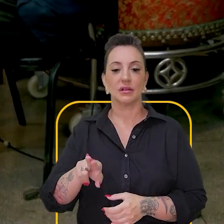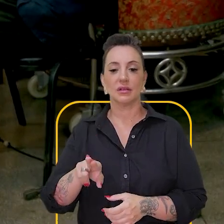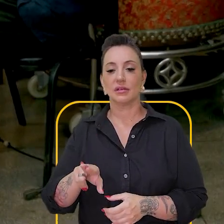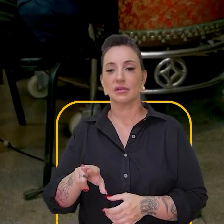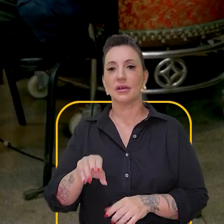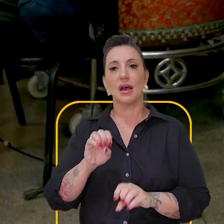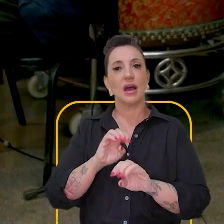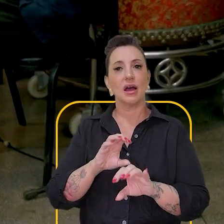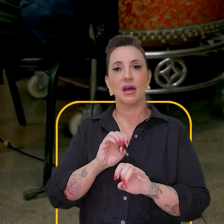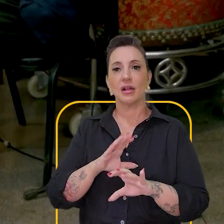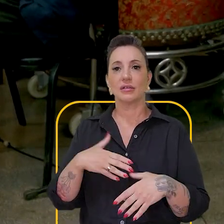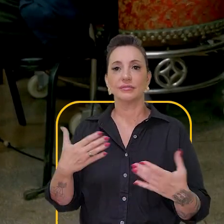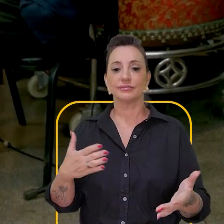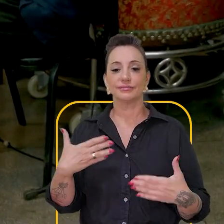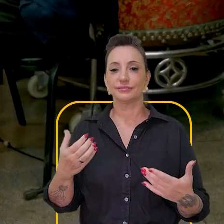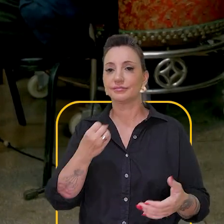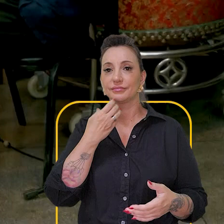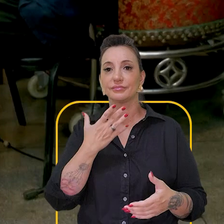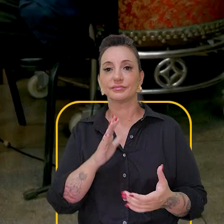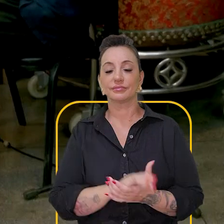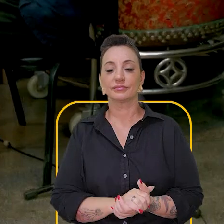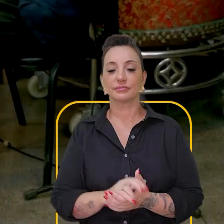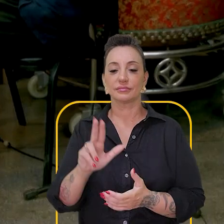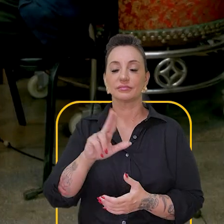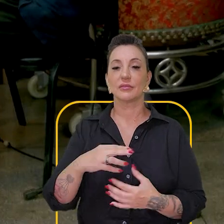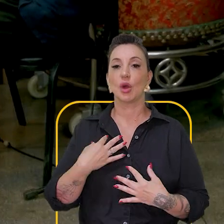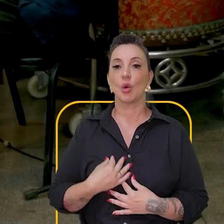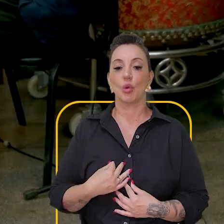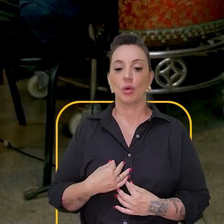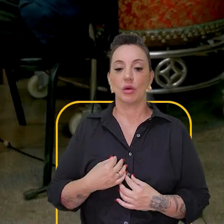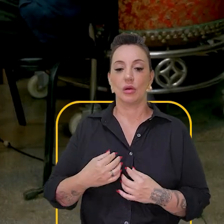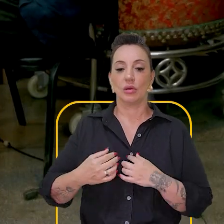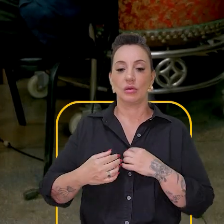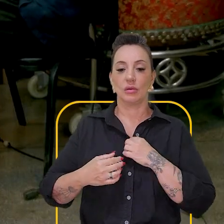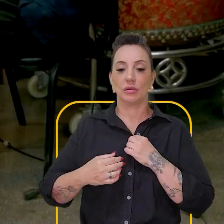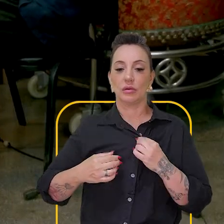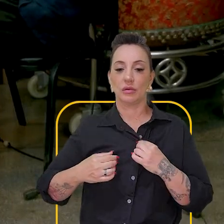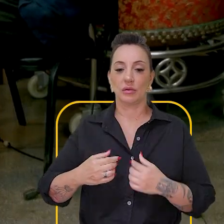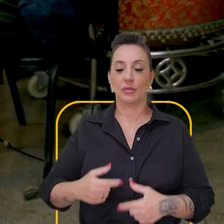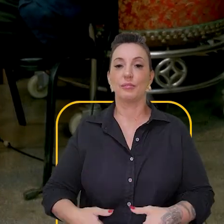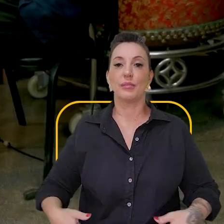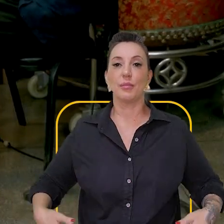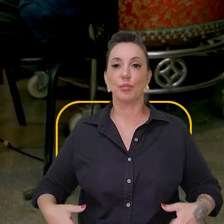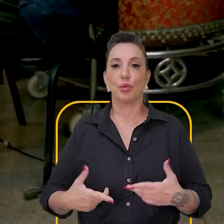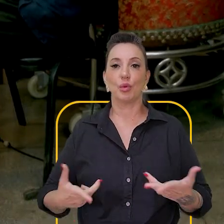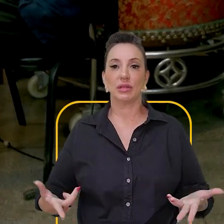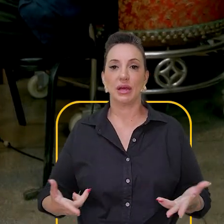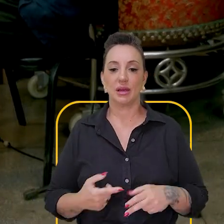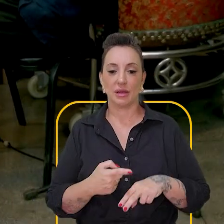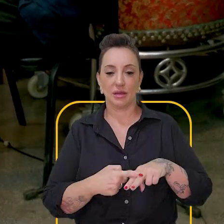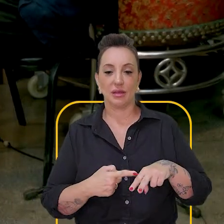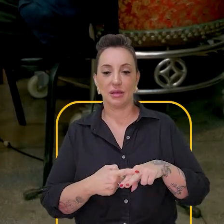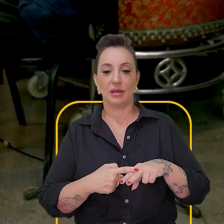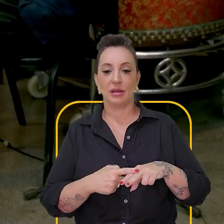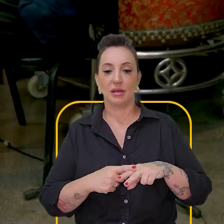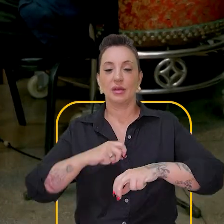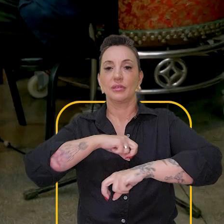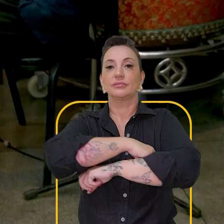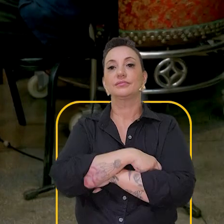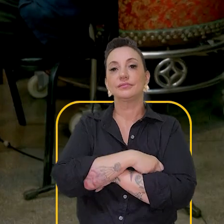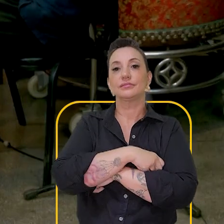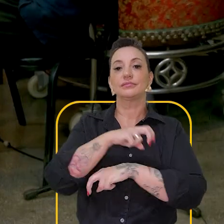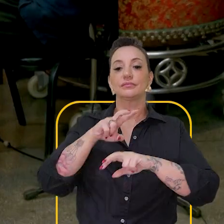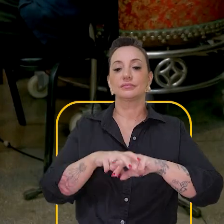bermudão ele agacha no canto assim e falava faz não sei o que ia lá e corrigia e eu eu fui visitar a a aula